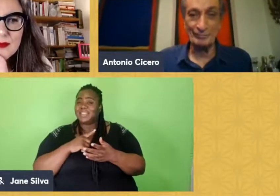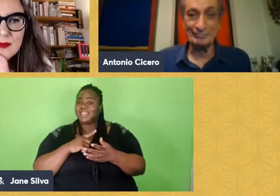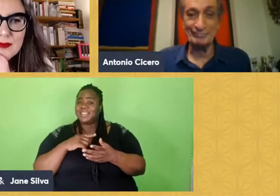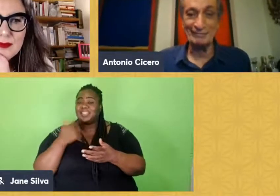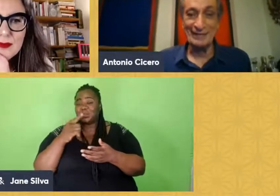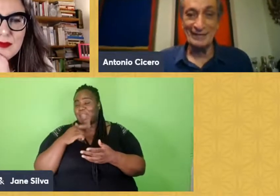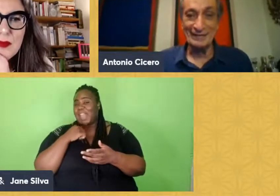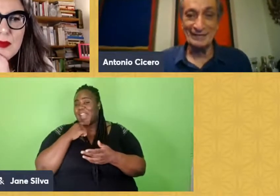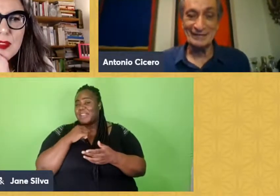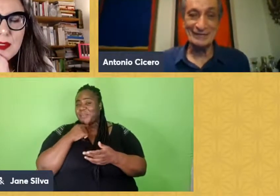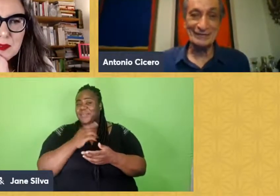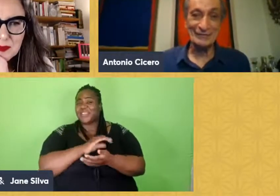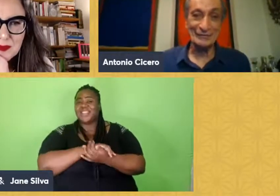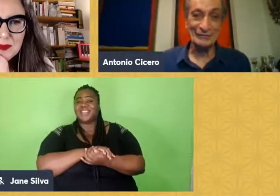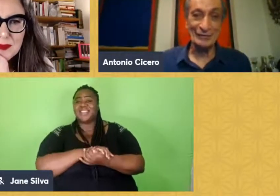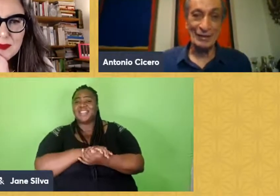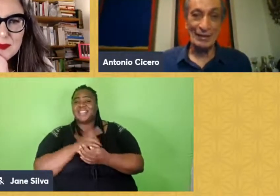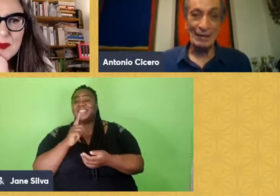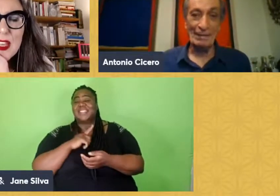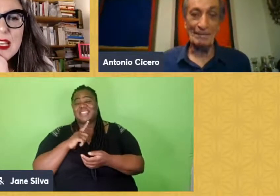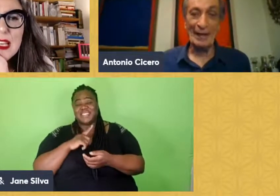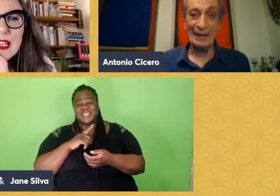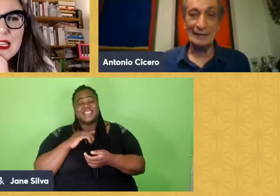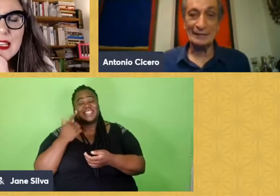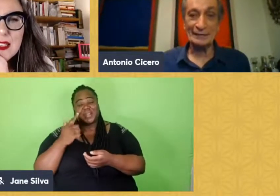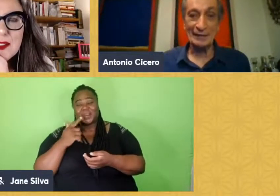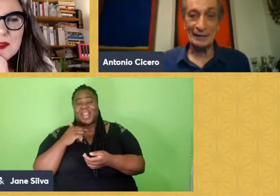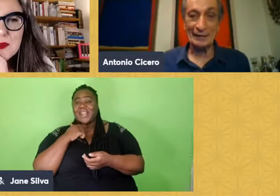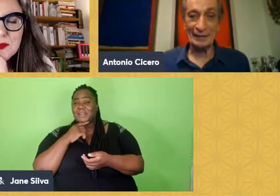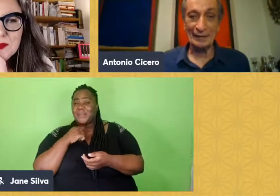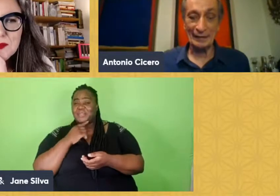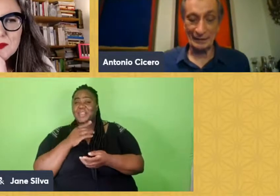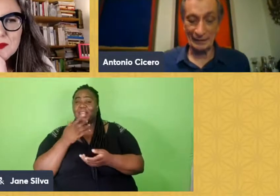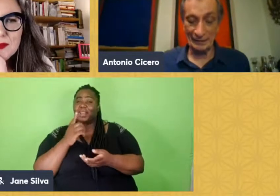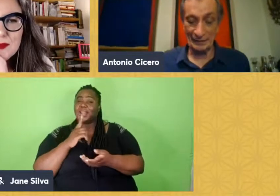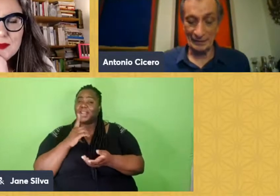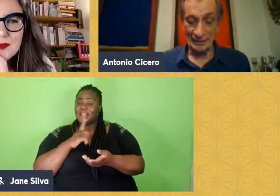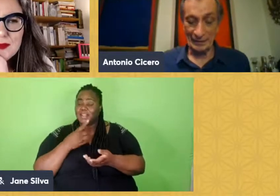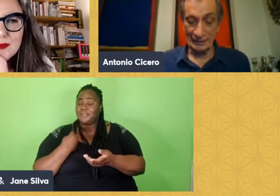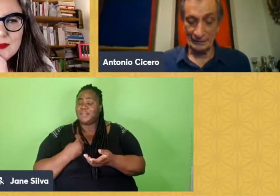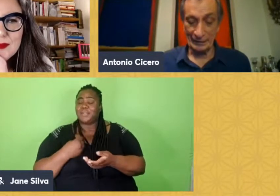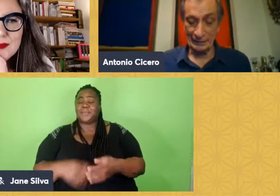dúvida existe isso. Mas